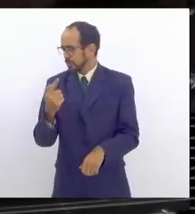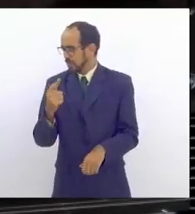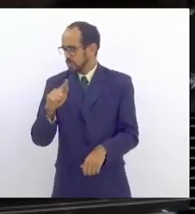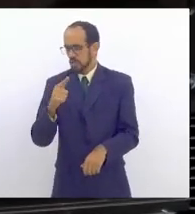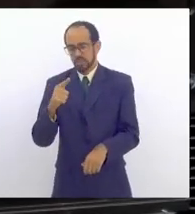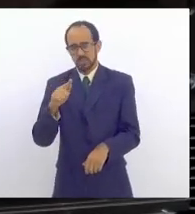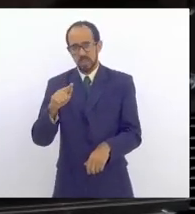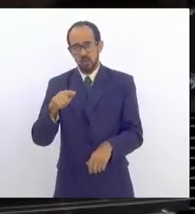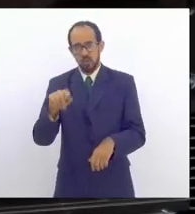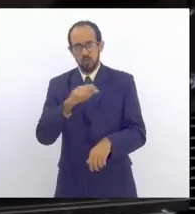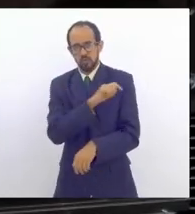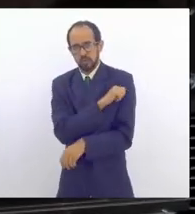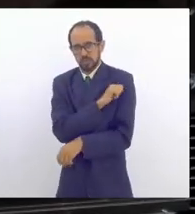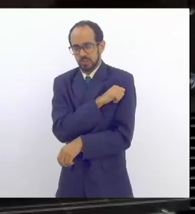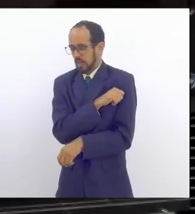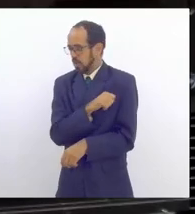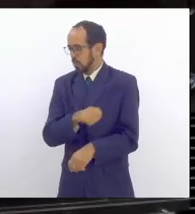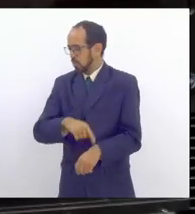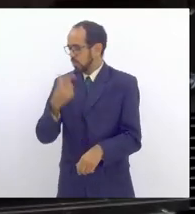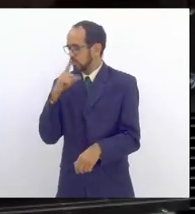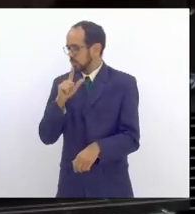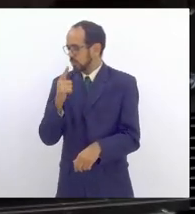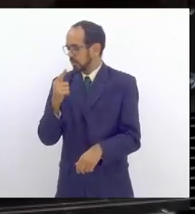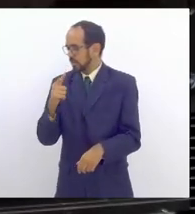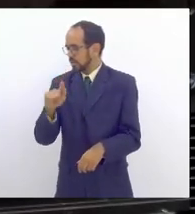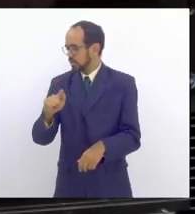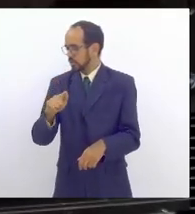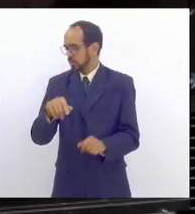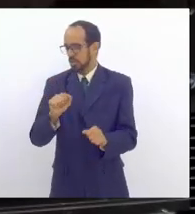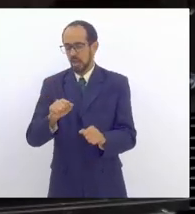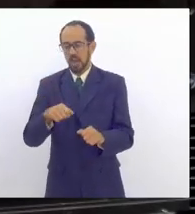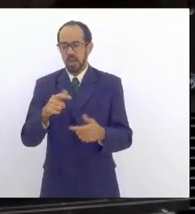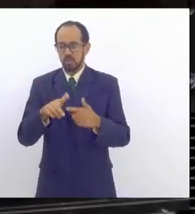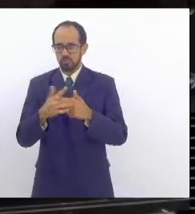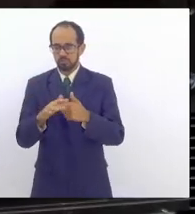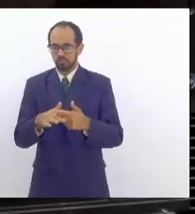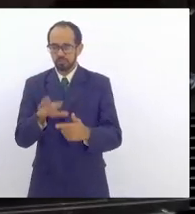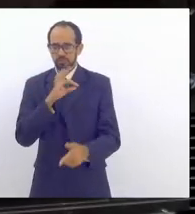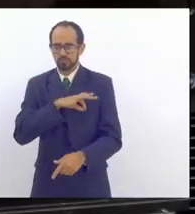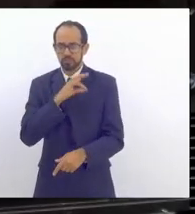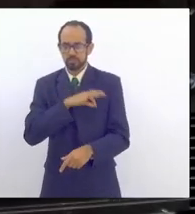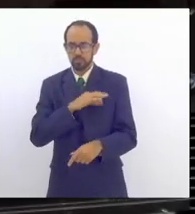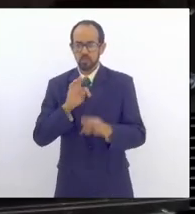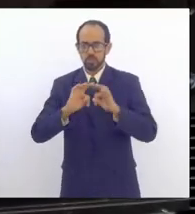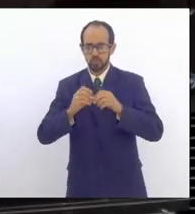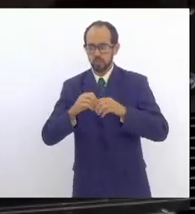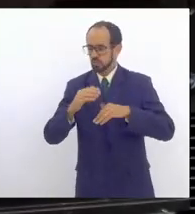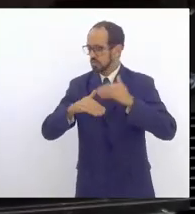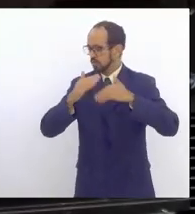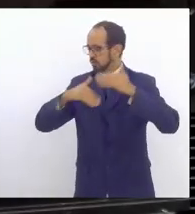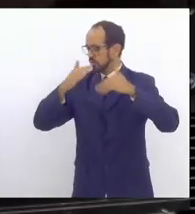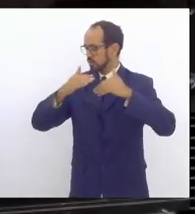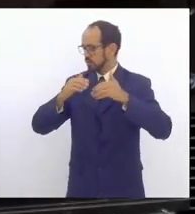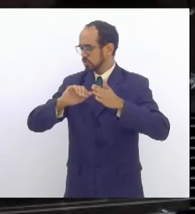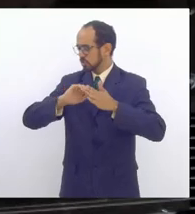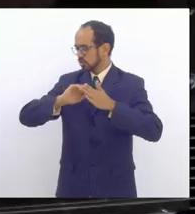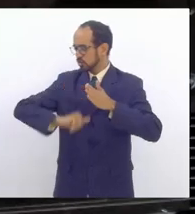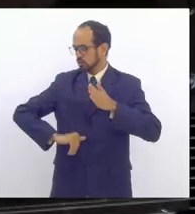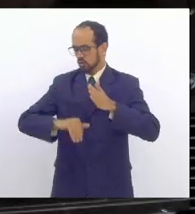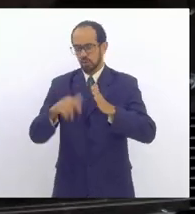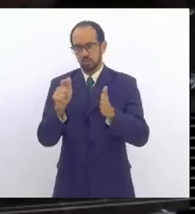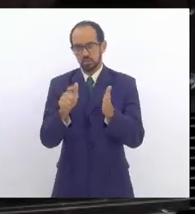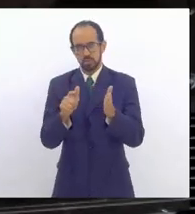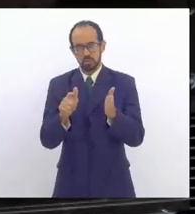garantiu a recomposição salarial e todos os avanços que nós conseguimos tirar do papel, deputado Roberto.